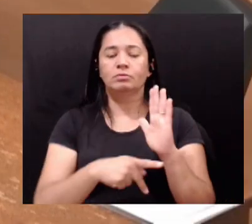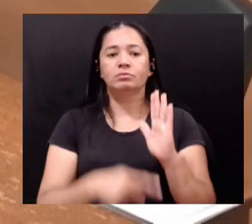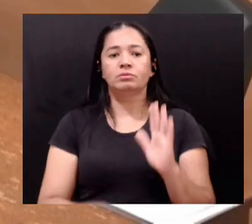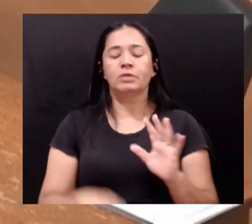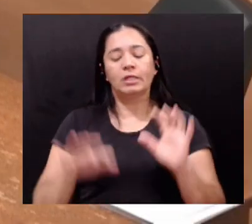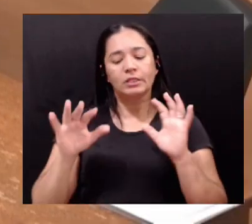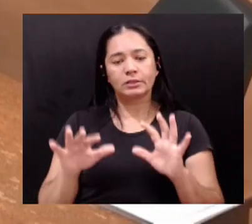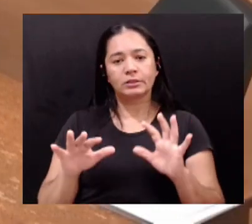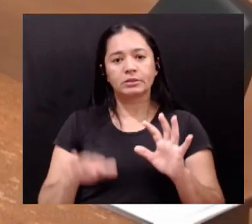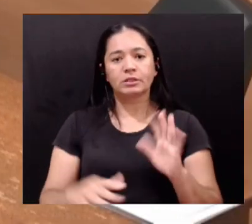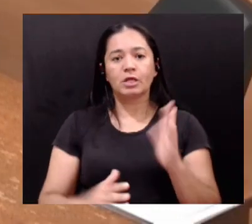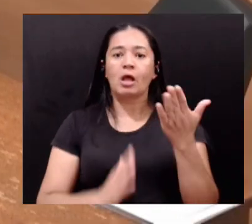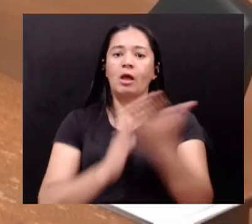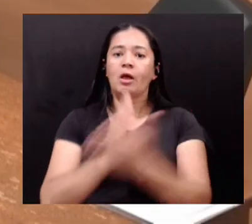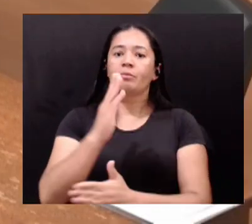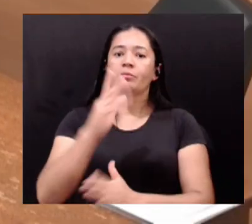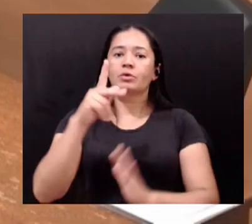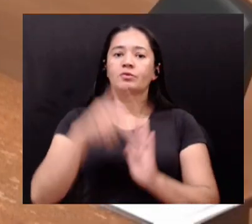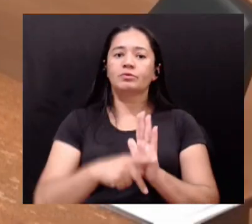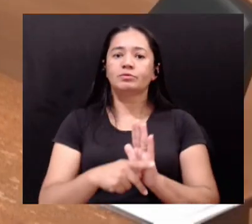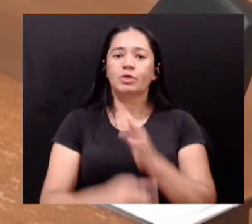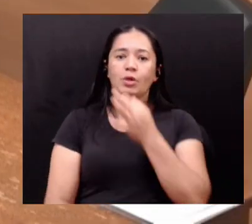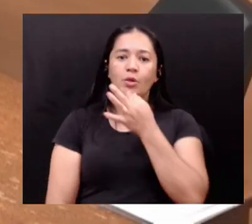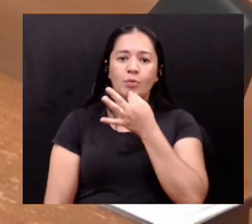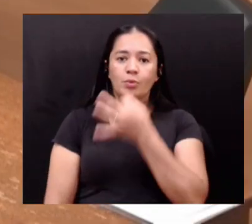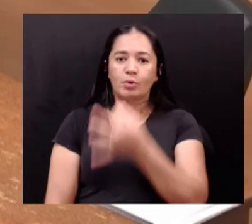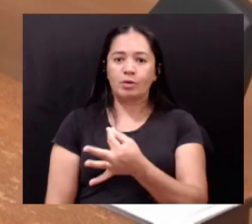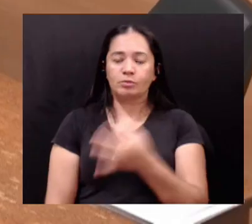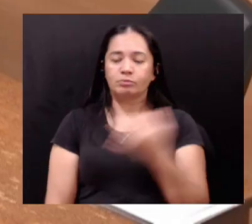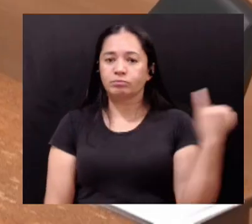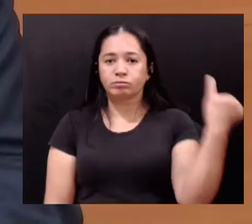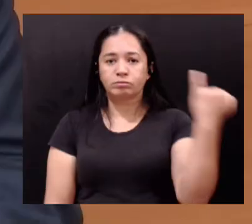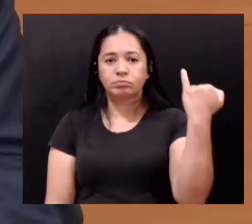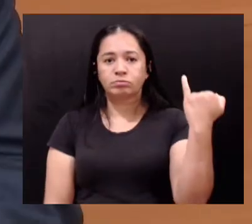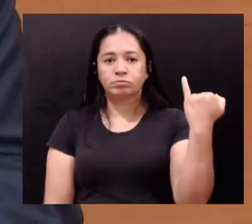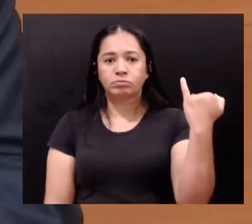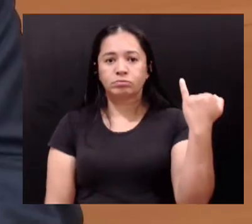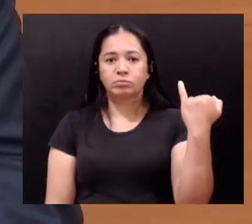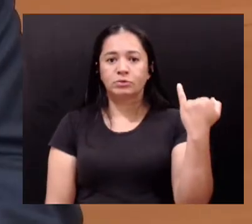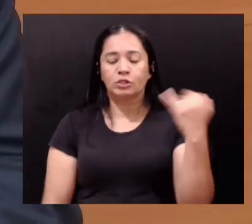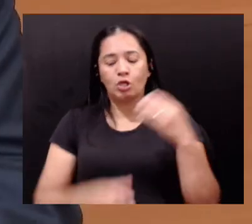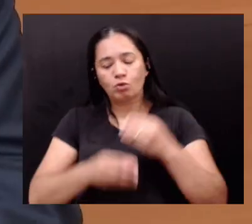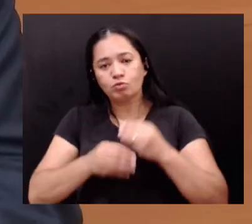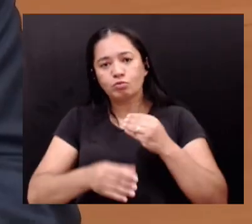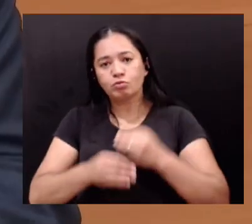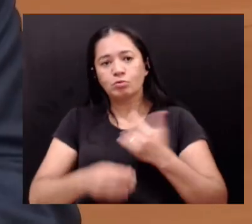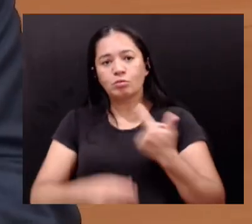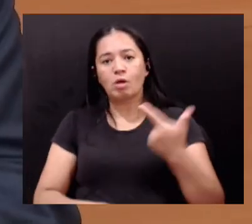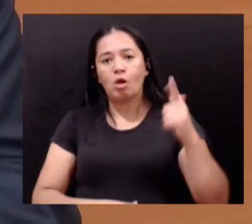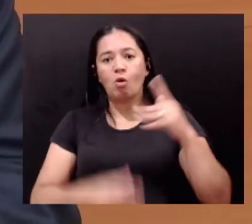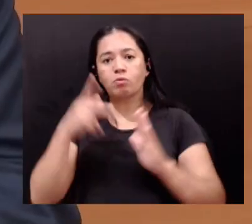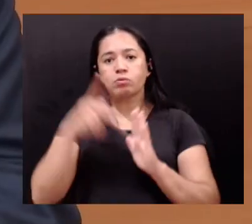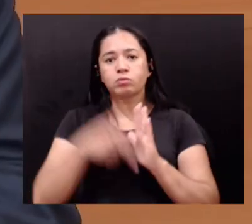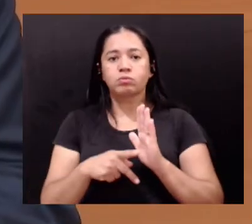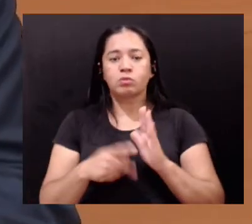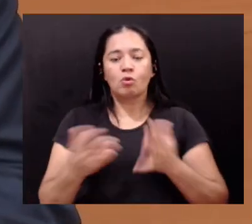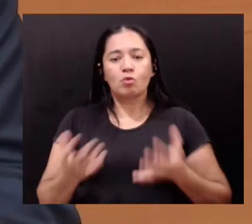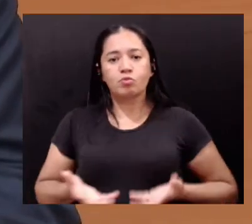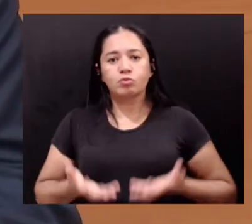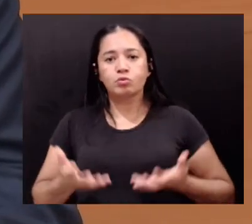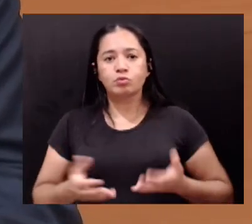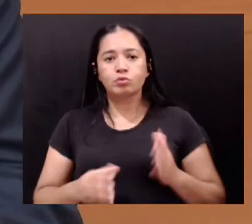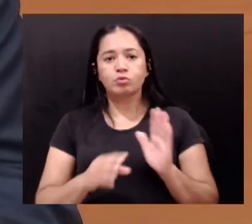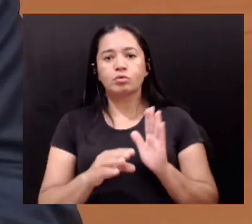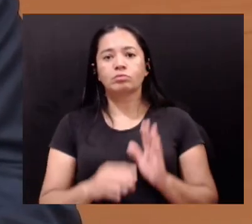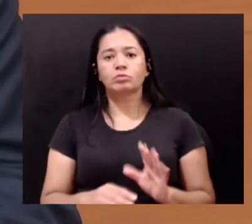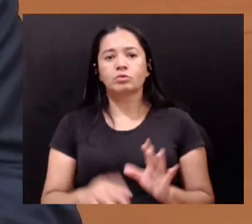aprovação desse projeto, que eu acho que é um projeto muito importante, que se soma a outros projetos que reforçam critérios